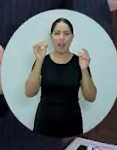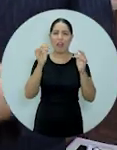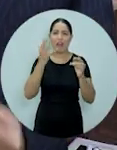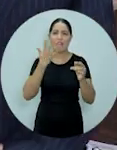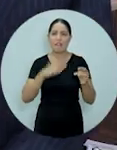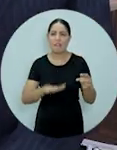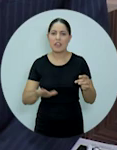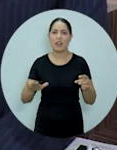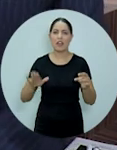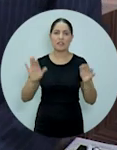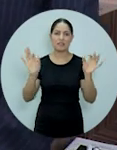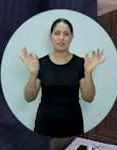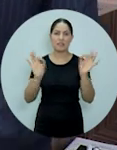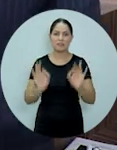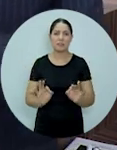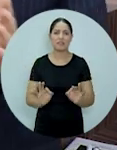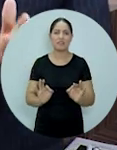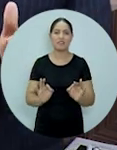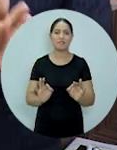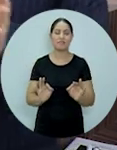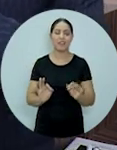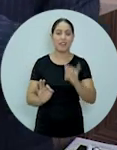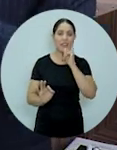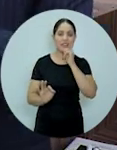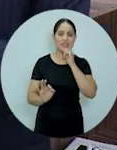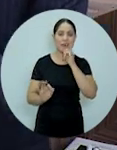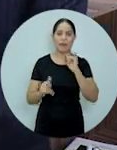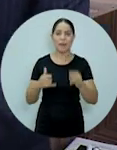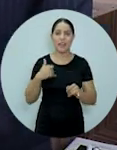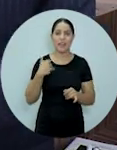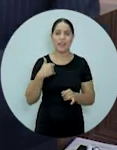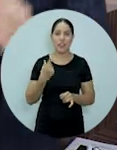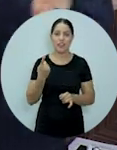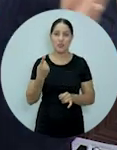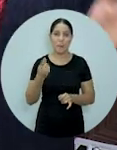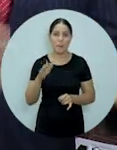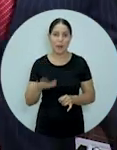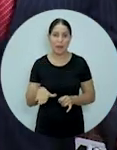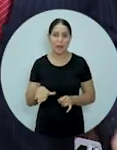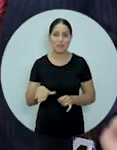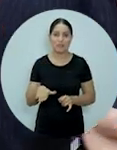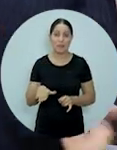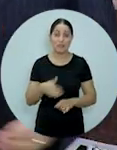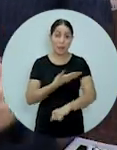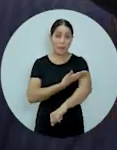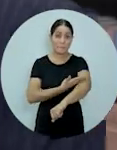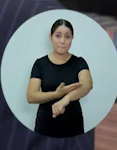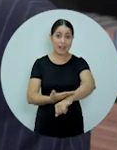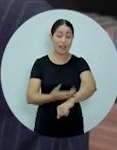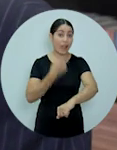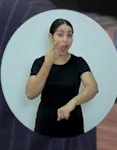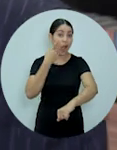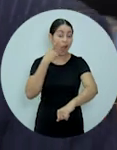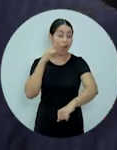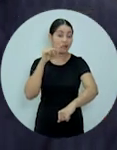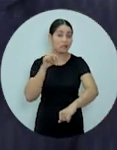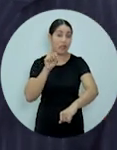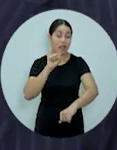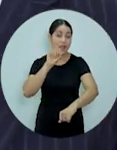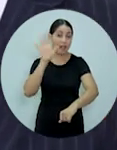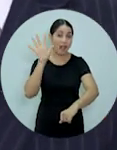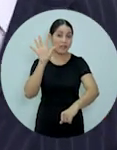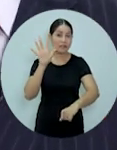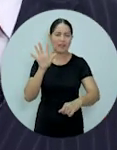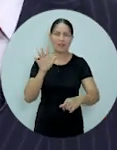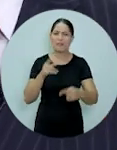casais que querem adotar de uma criança de menor de 1 ano, branca, se possível de olhos